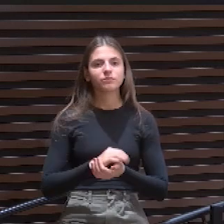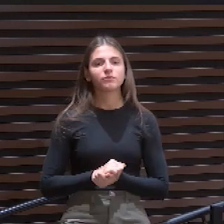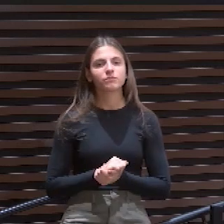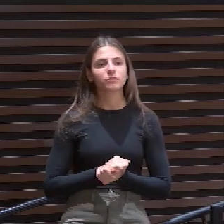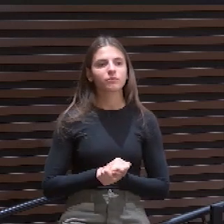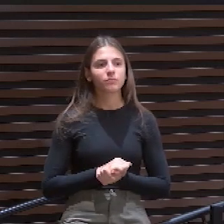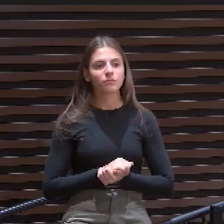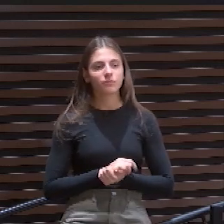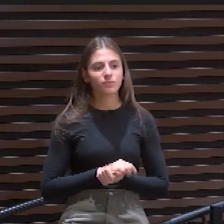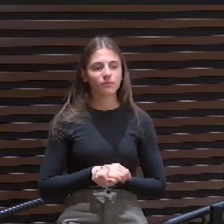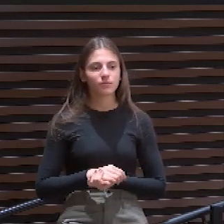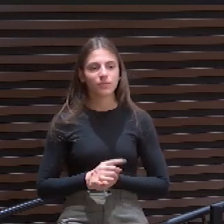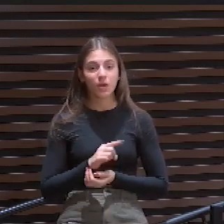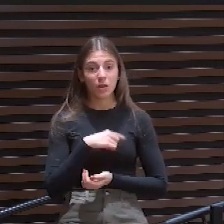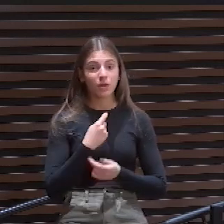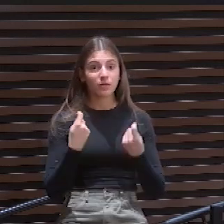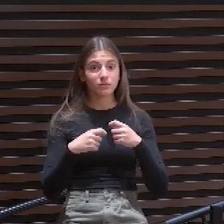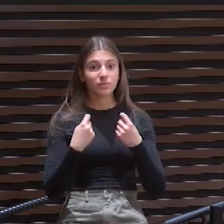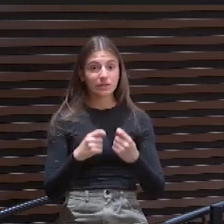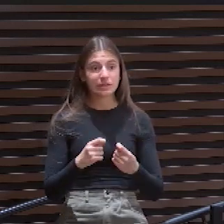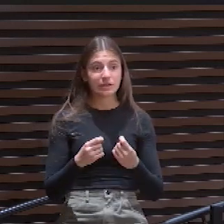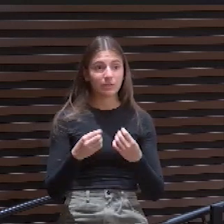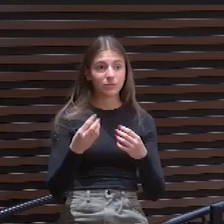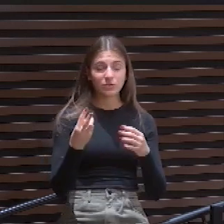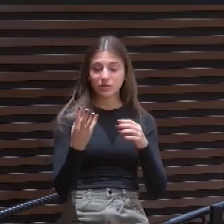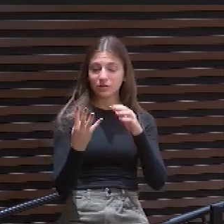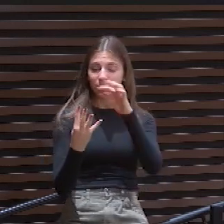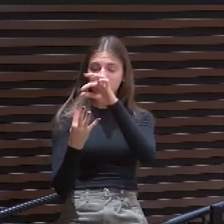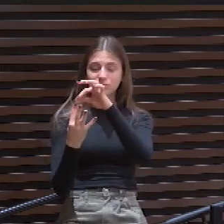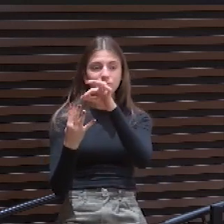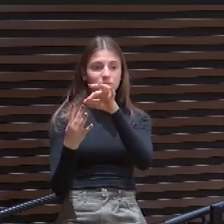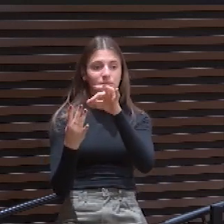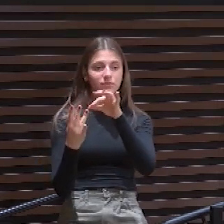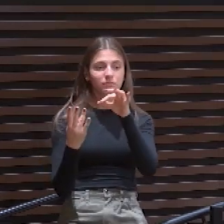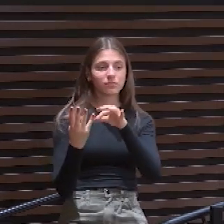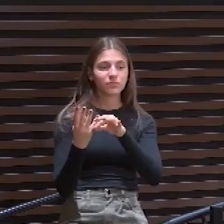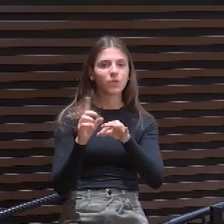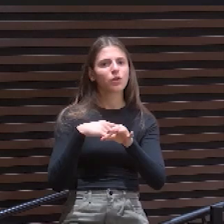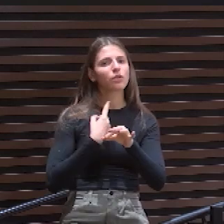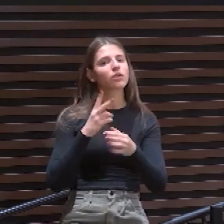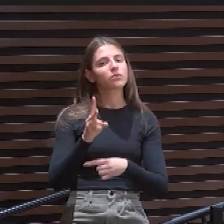encaixar num desses 4 aí. Vamos continuar julgando?